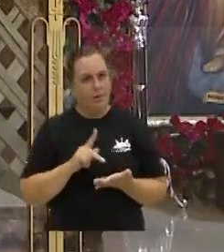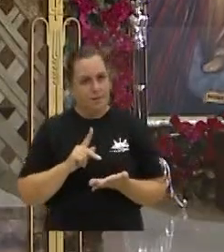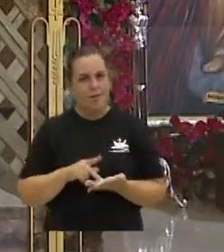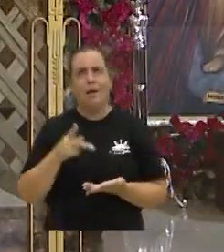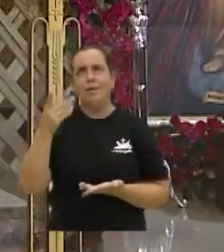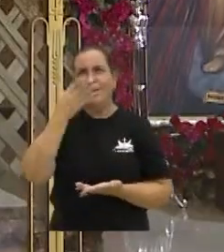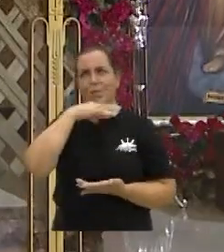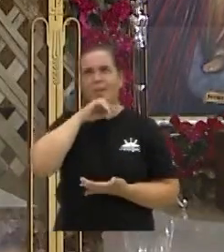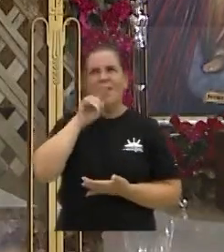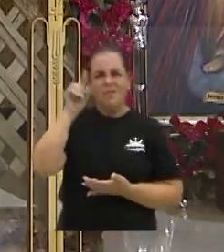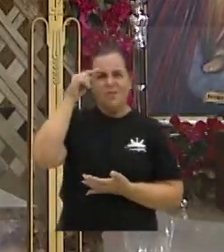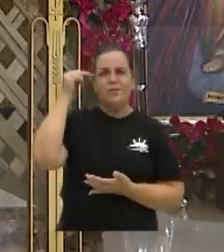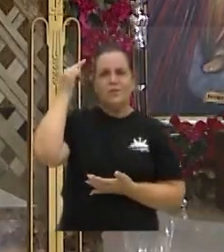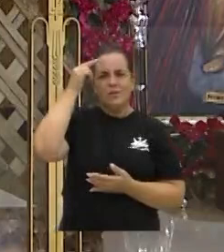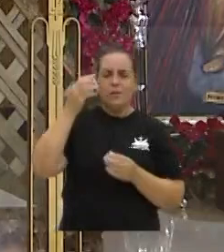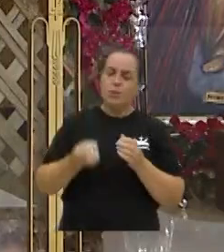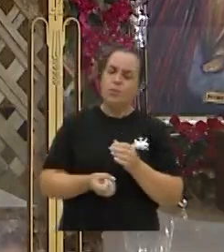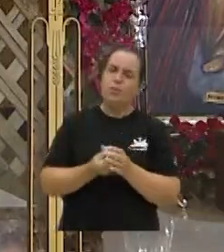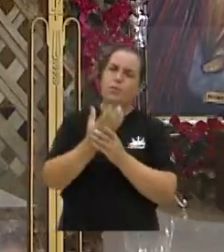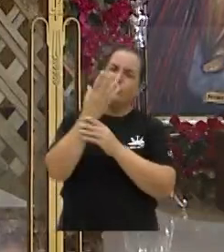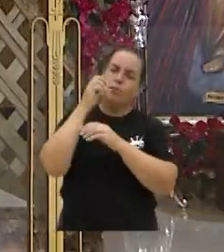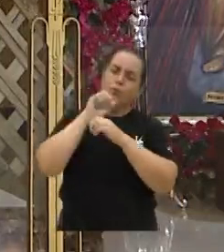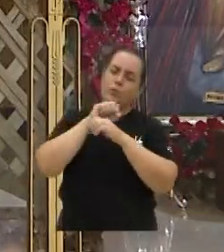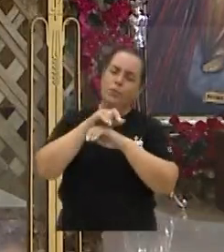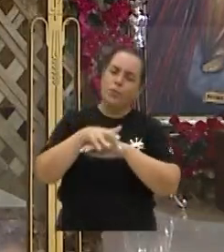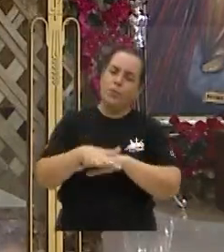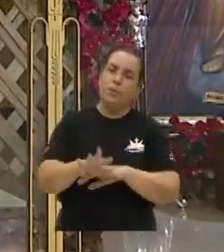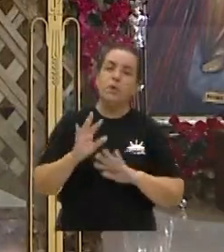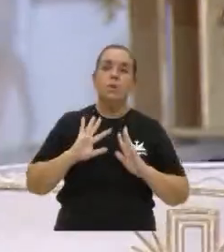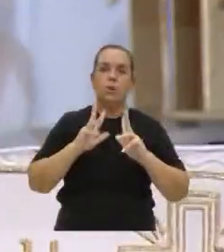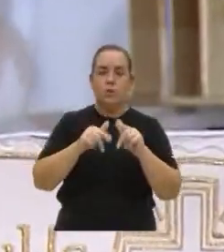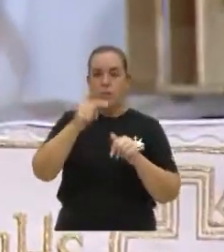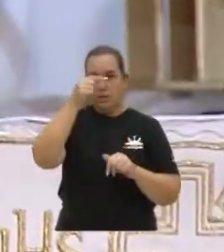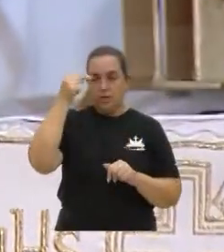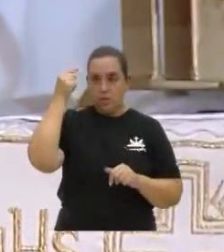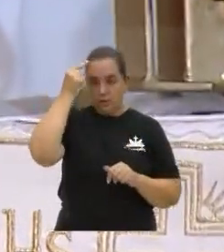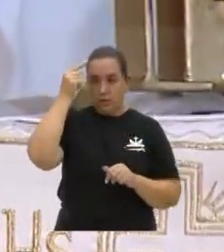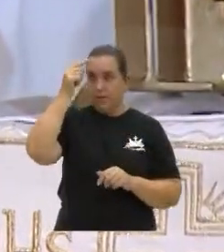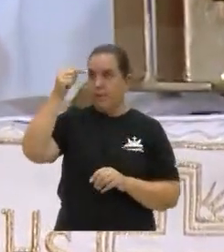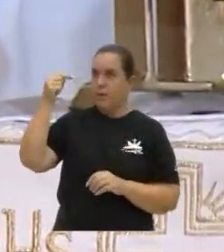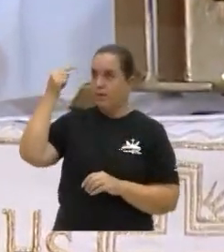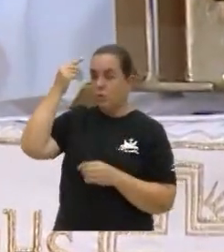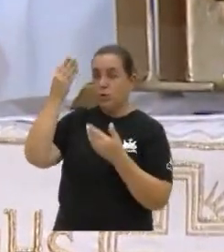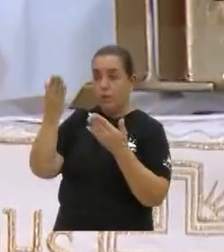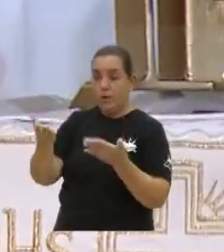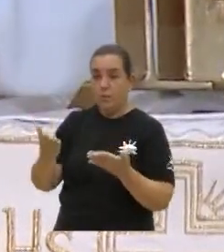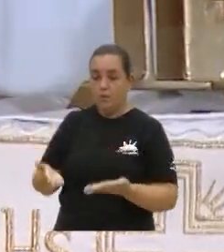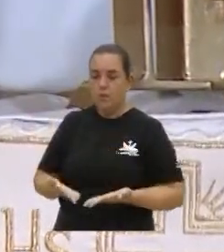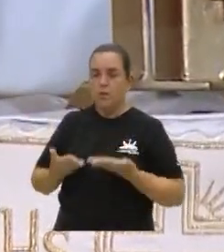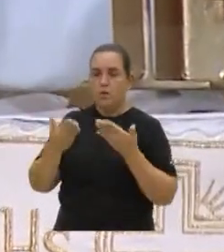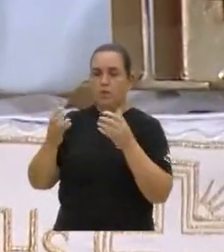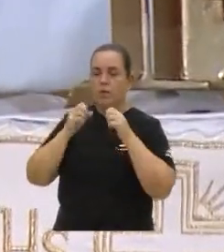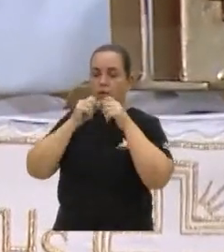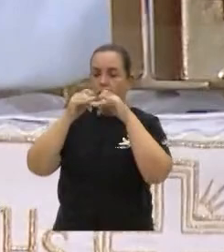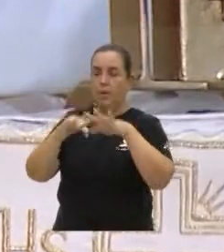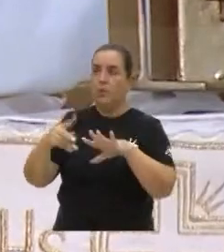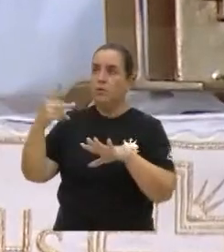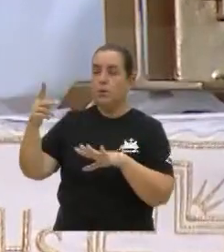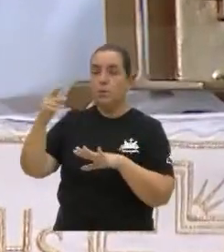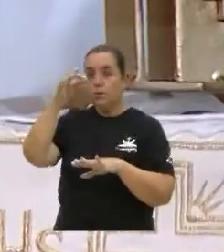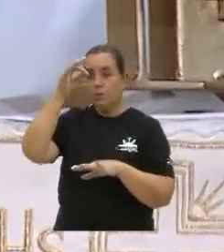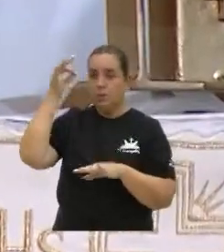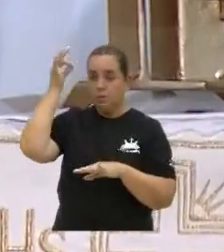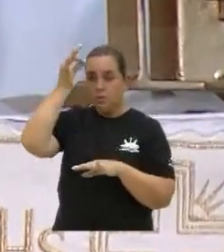verdade, ó Pai, vós sois santo e fonte de toda a santidade. Santificai, pois, estas oferendas, derramando sobre elas o